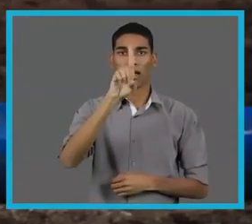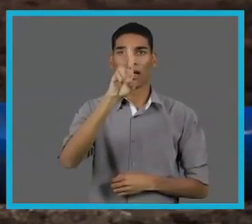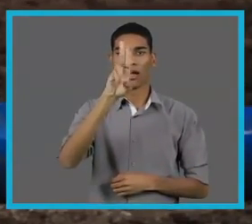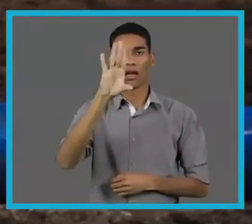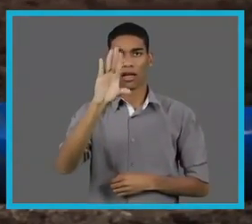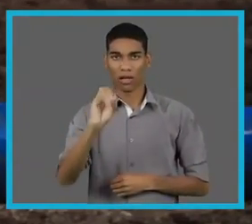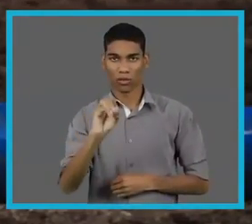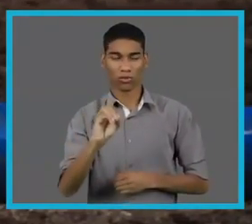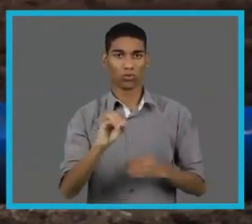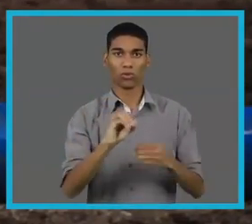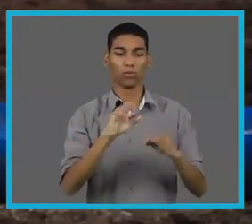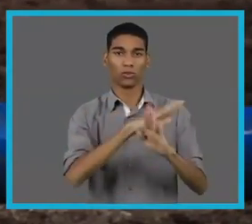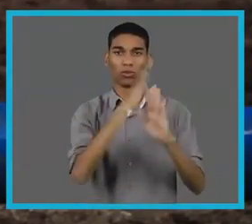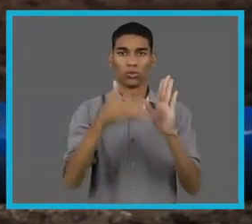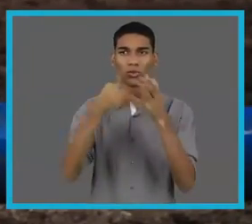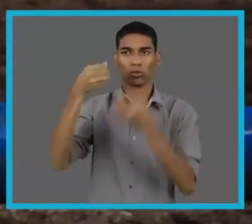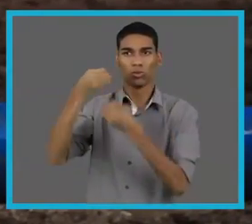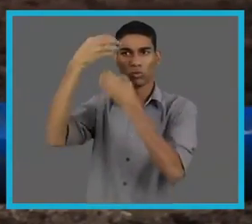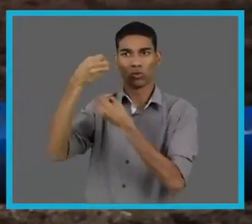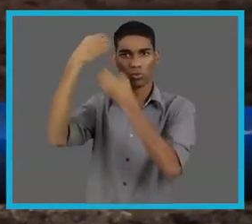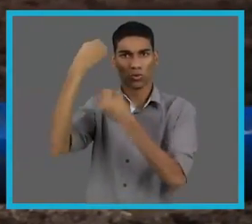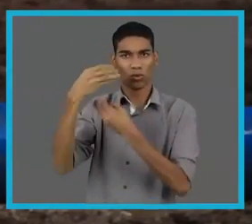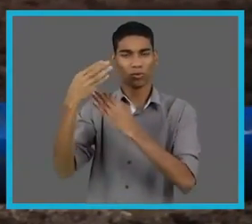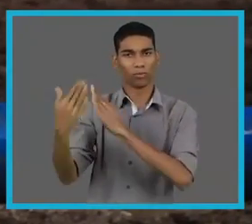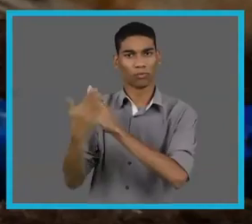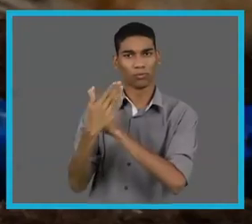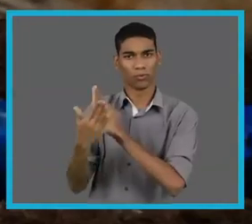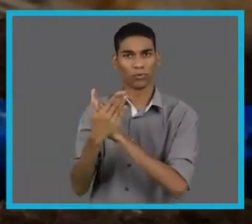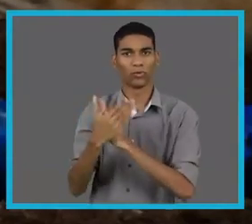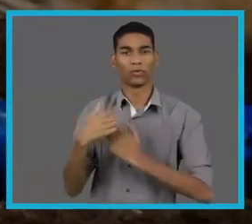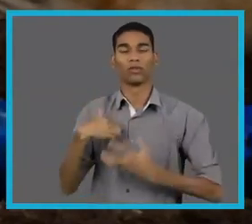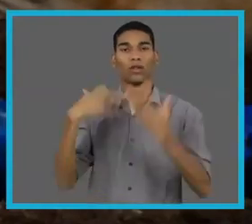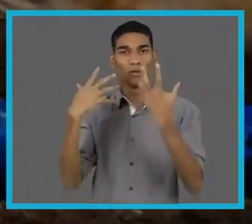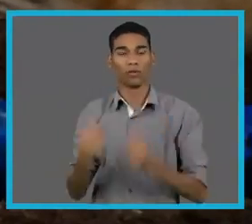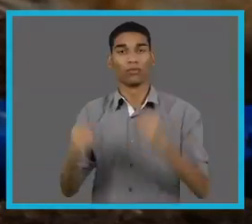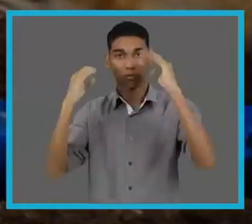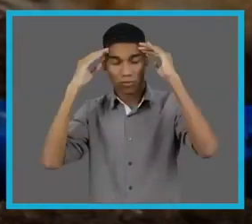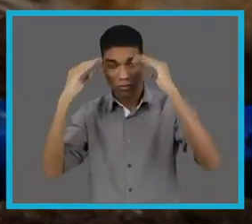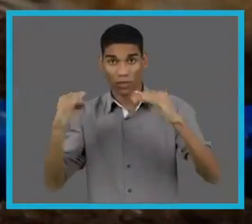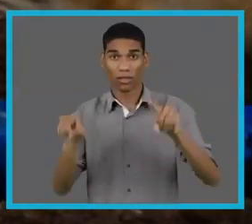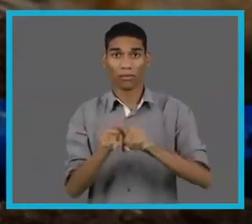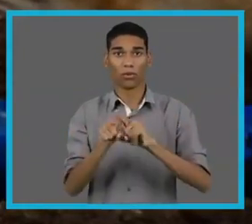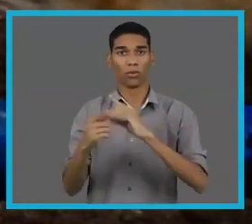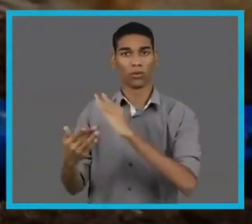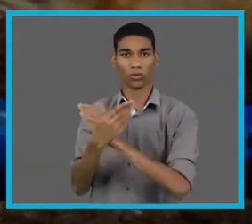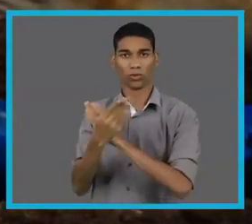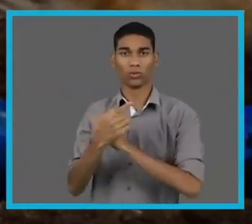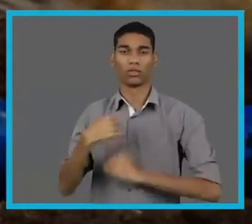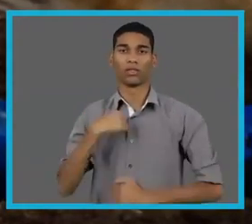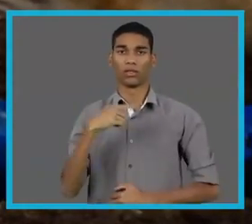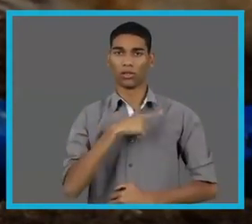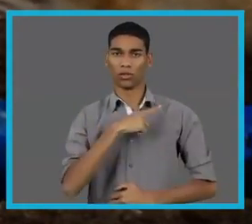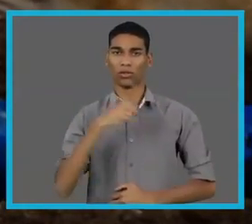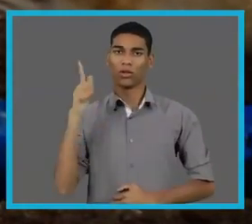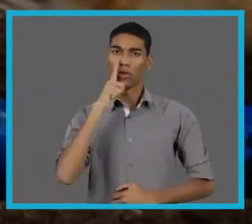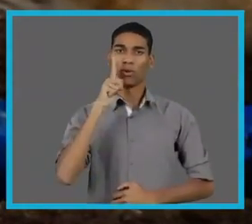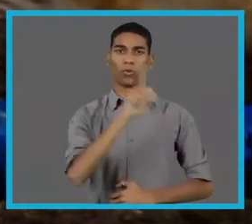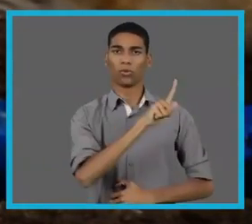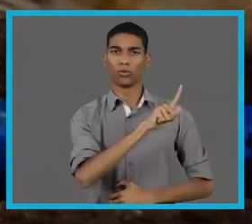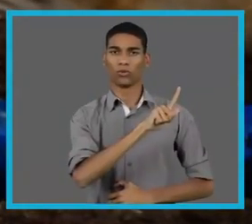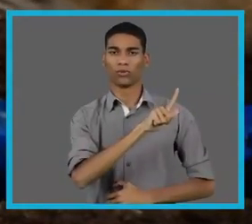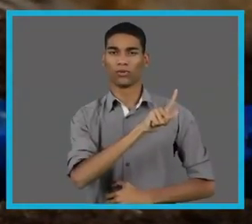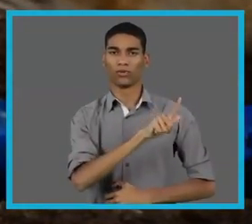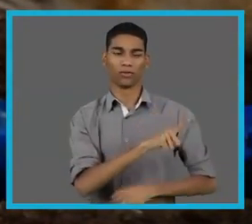adubei o pasto bem, segui todas as instruções do técnico. Com esse suporte técnico que eu tive,